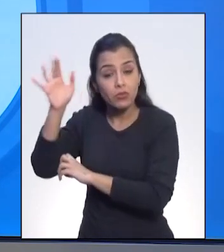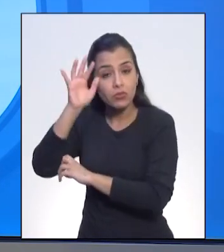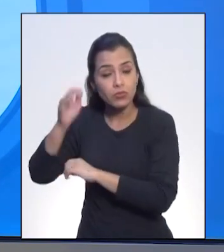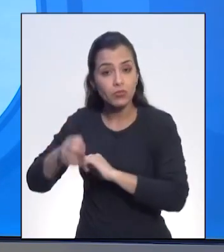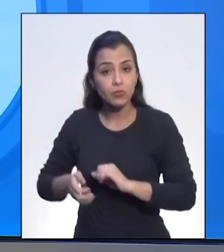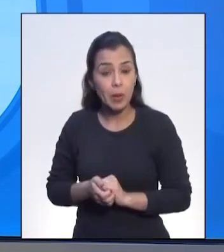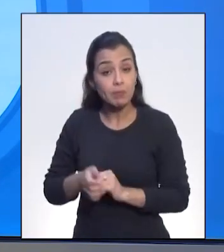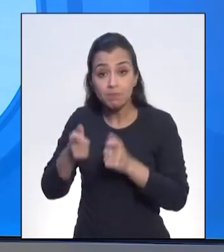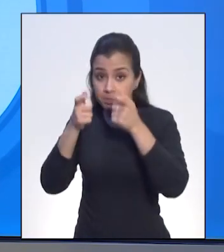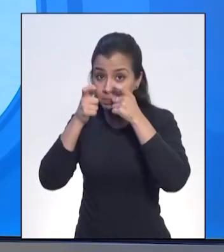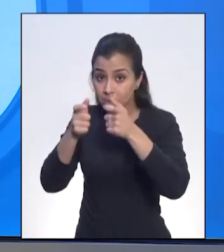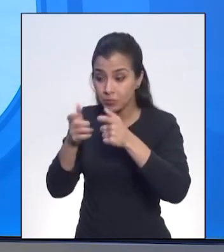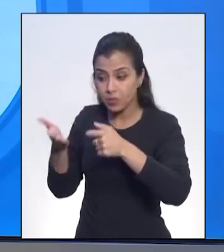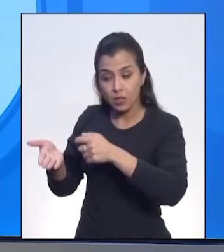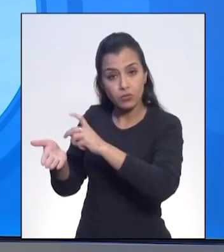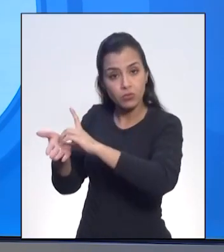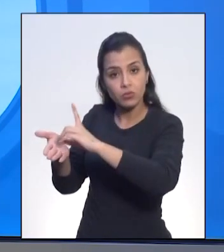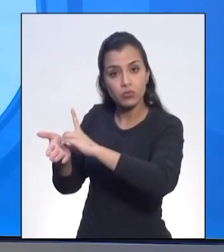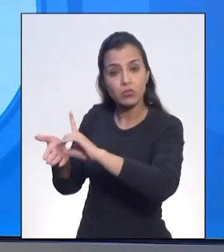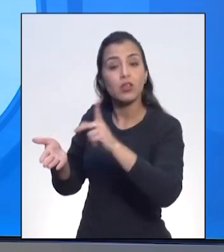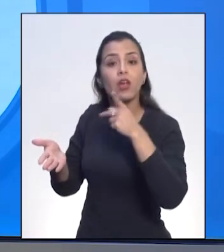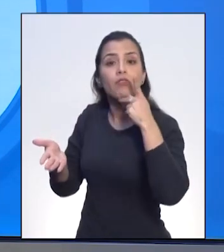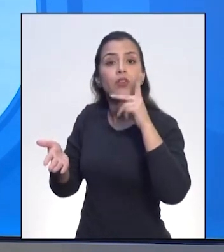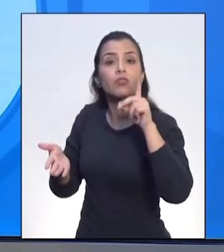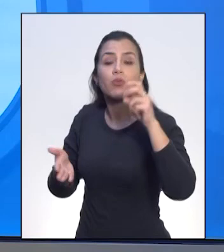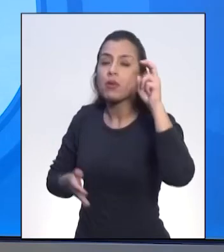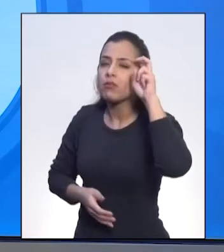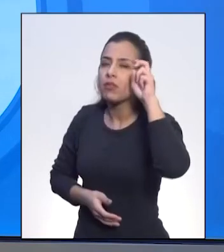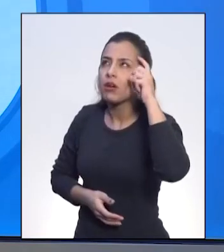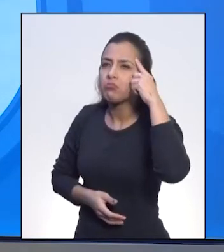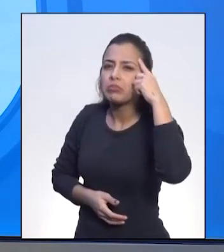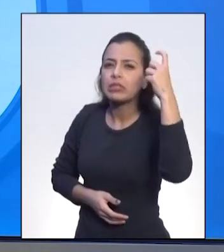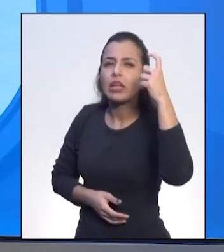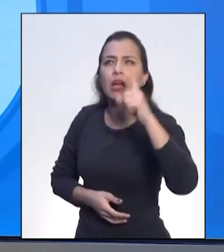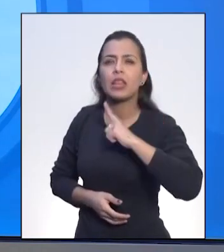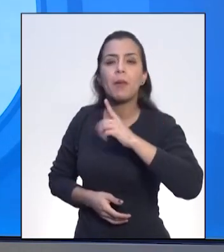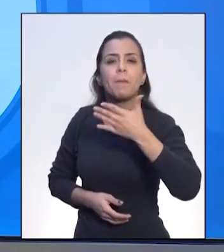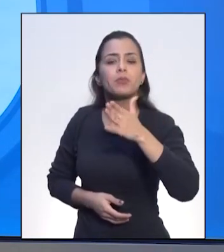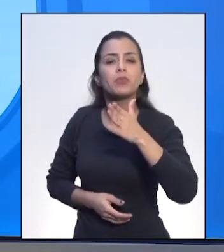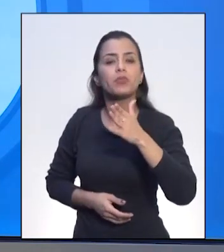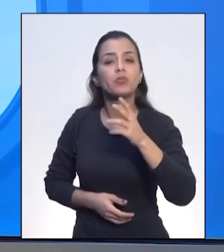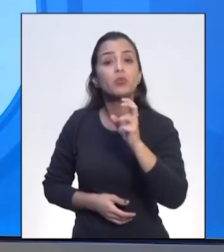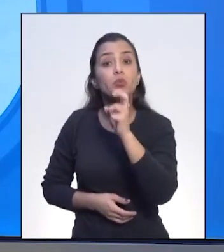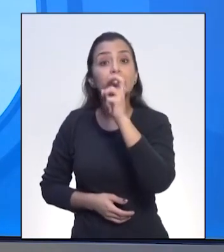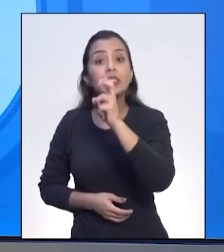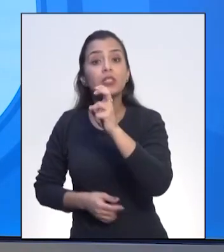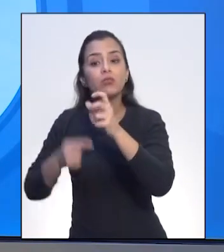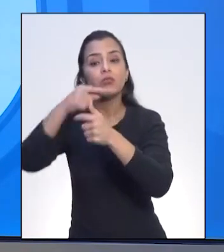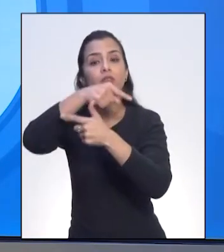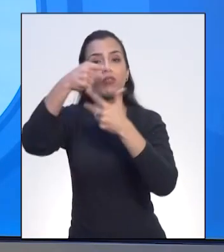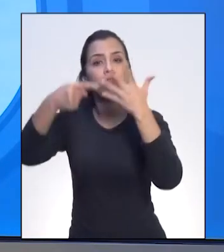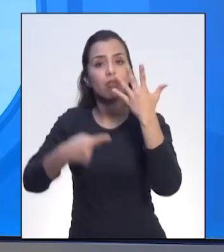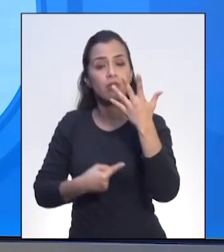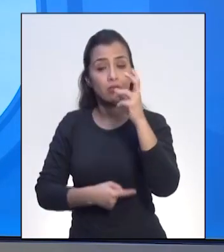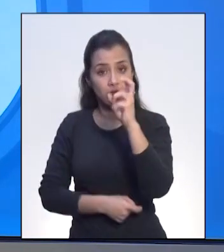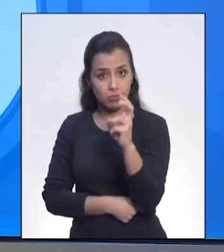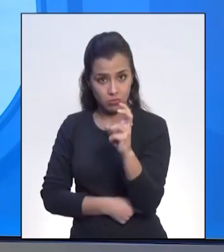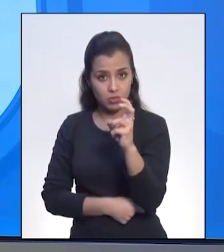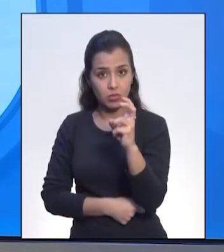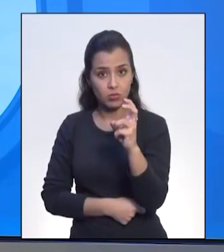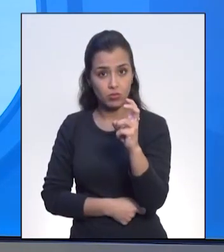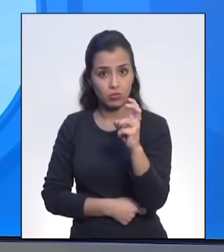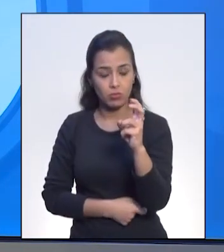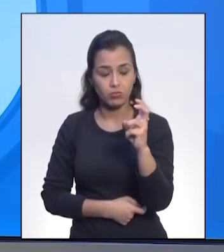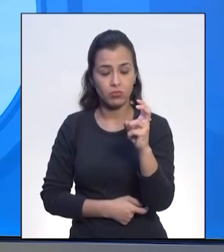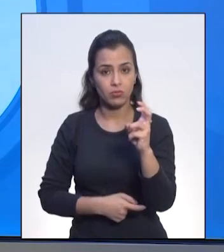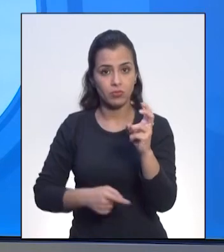interessante que nesse dicionário ele vai trabalhar a ideia de que existem pelo menos 5 sentidos, 5 conotações